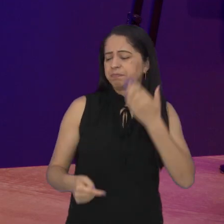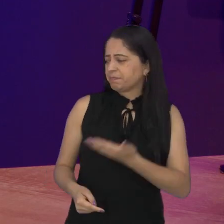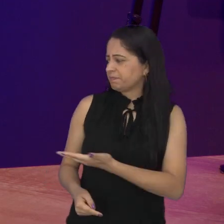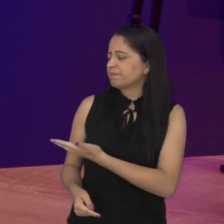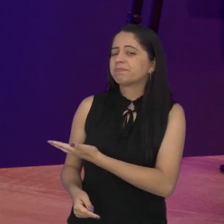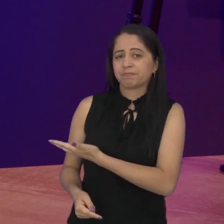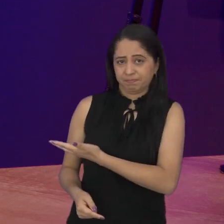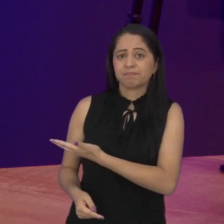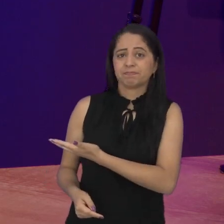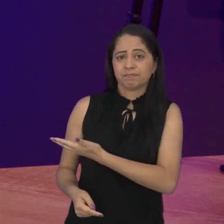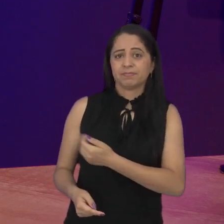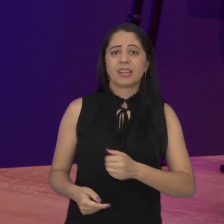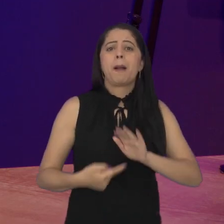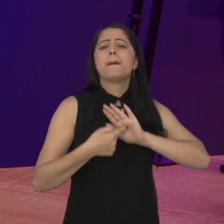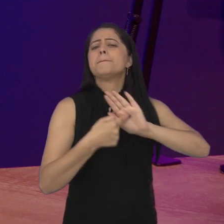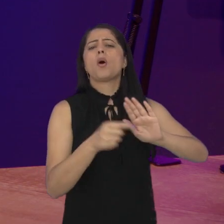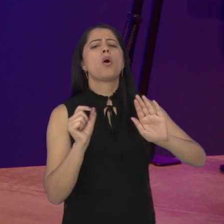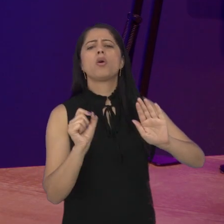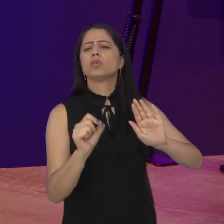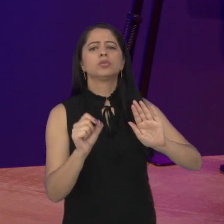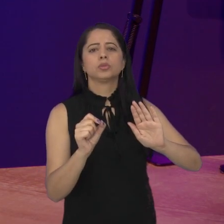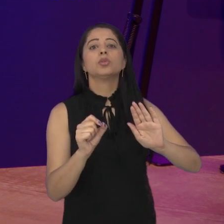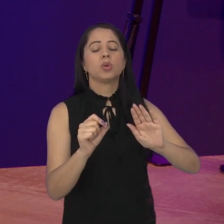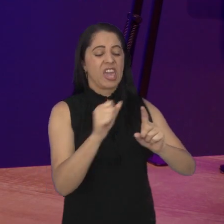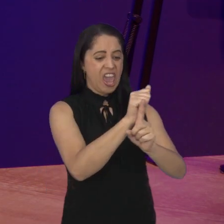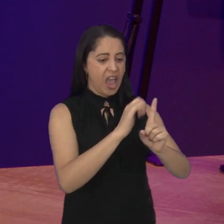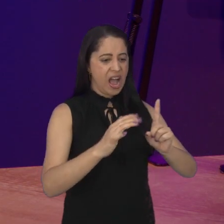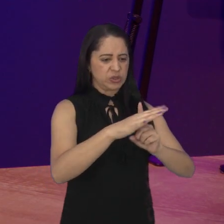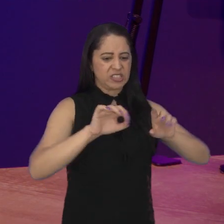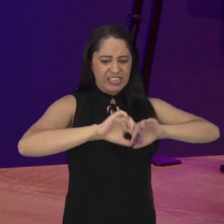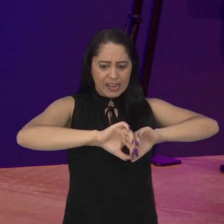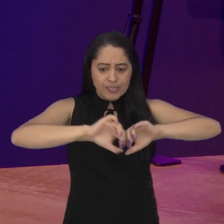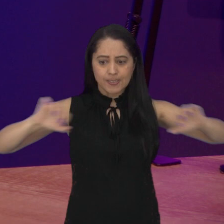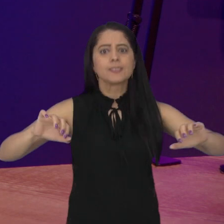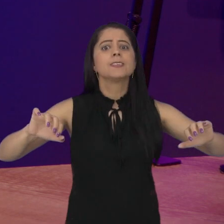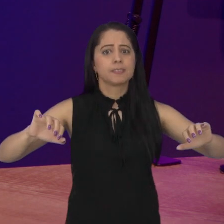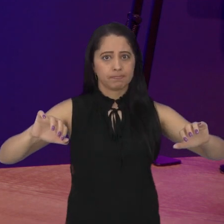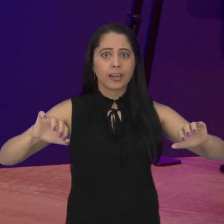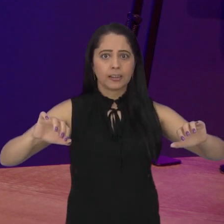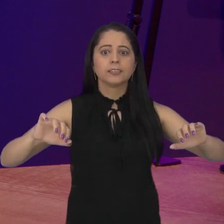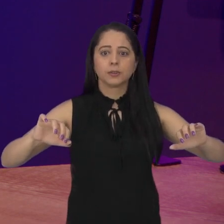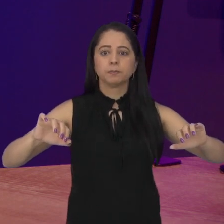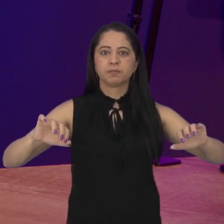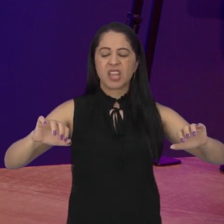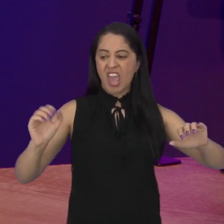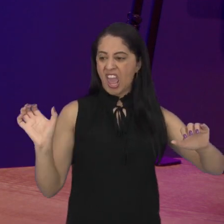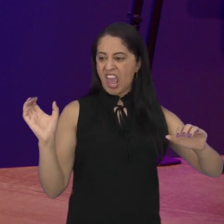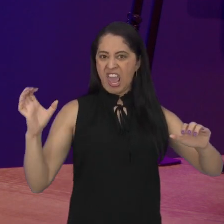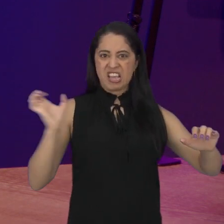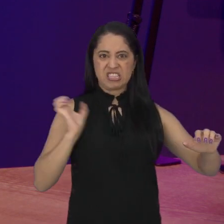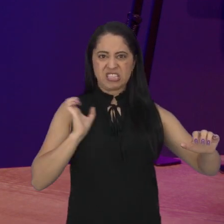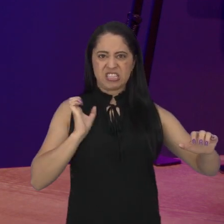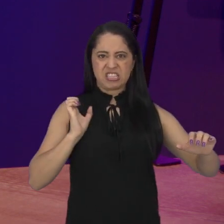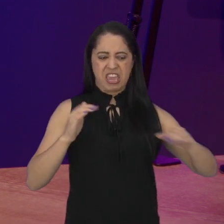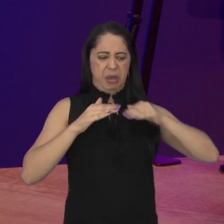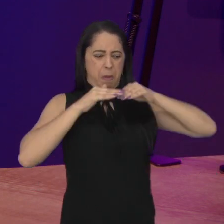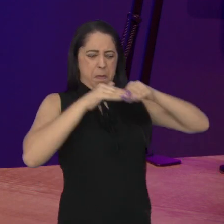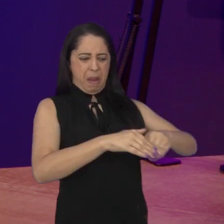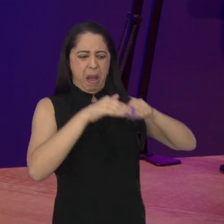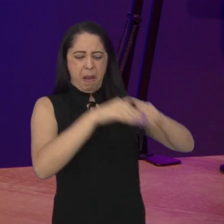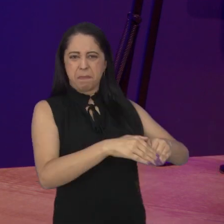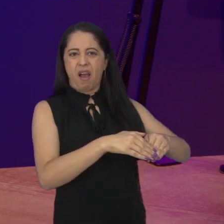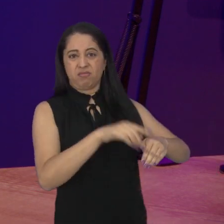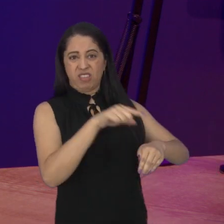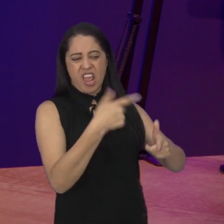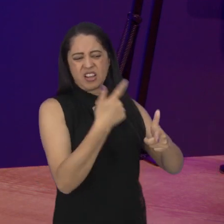né, em produções como Jogos Vorazes e 3%, nós também vemos sociedades divididas entre classes, em que os mais